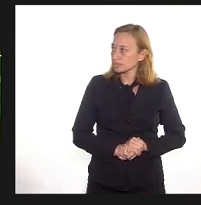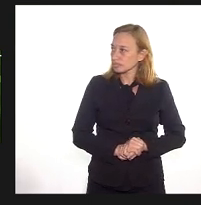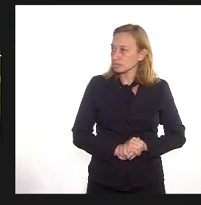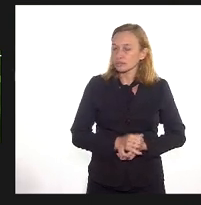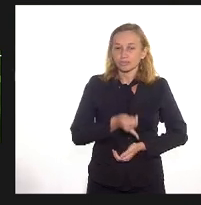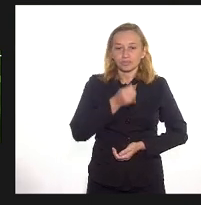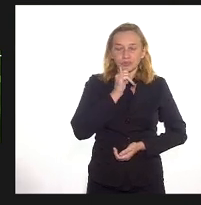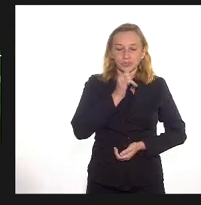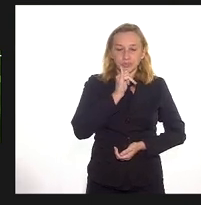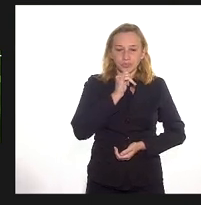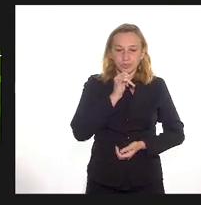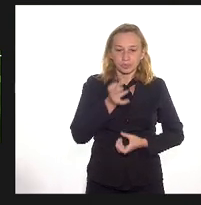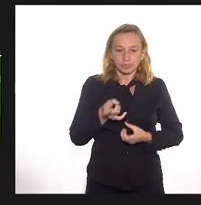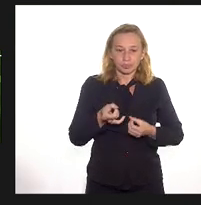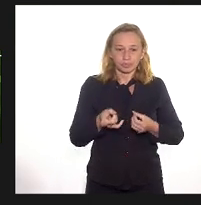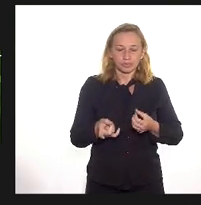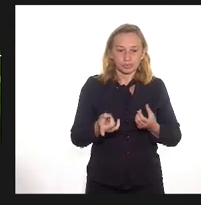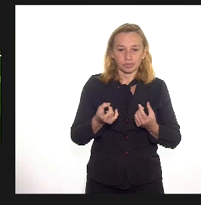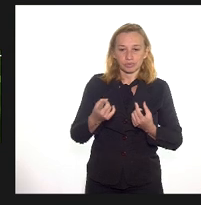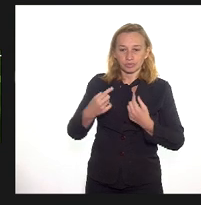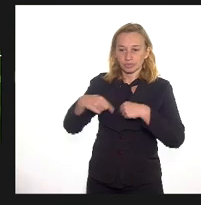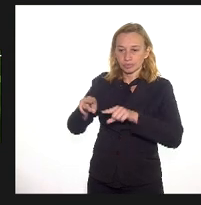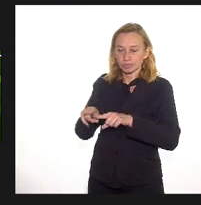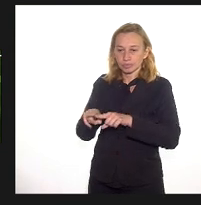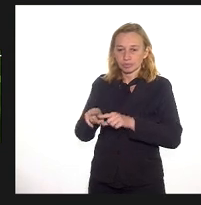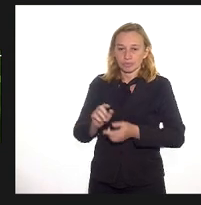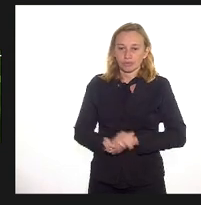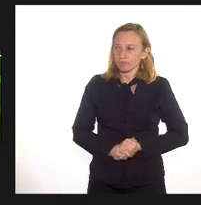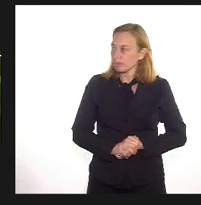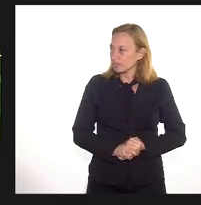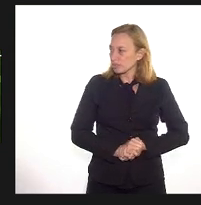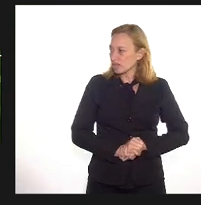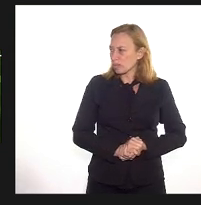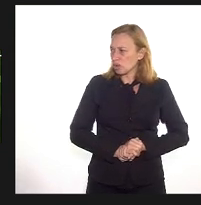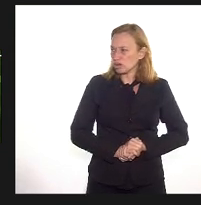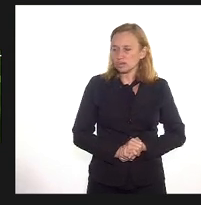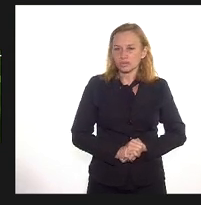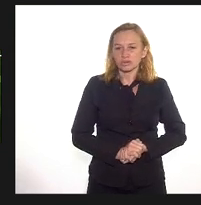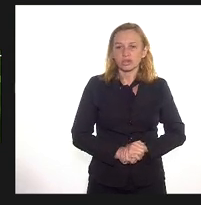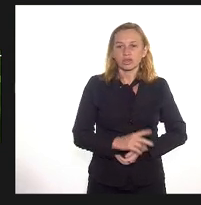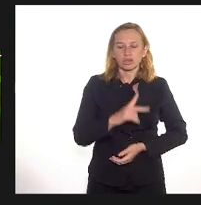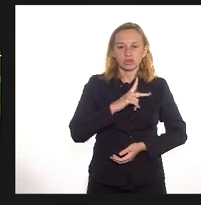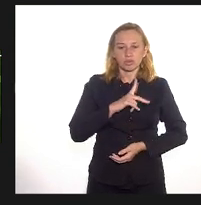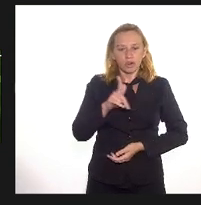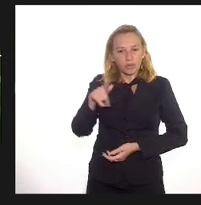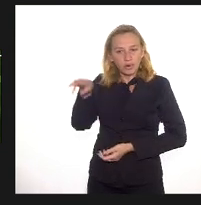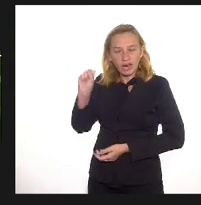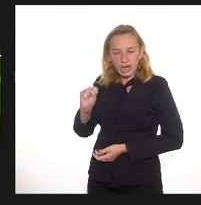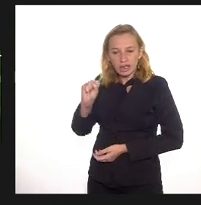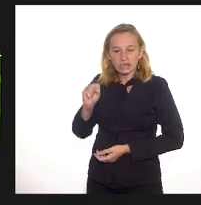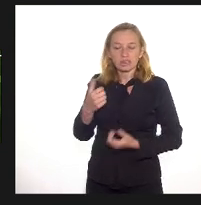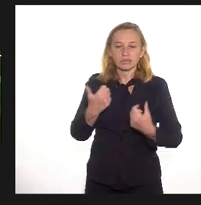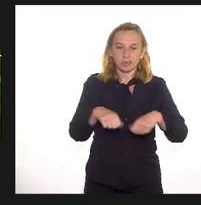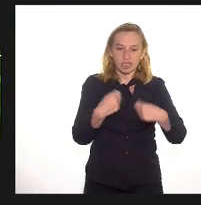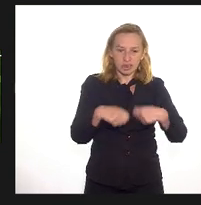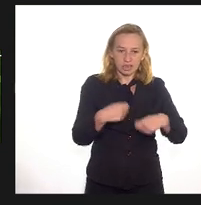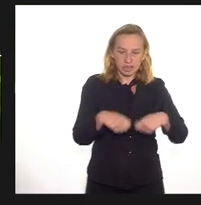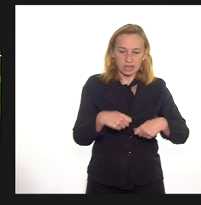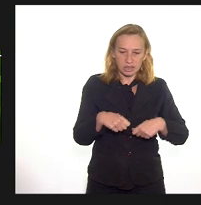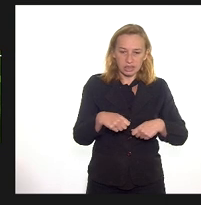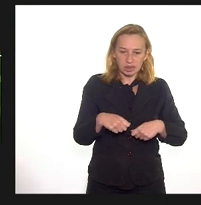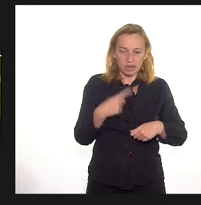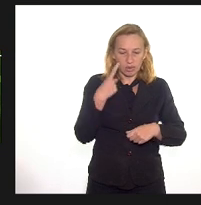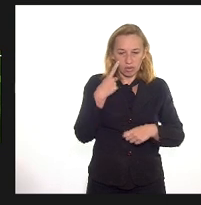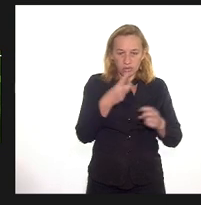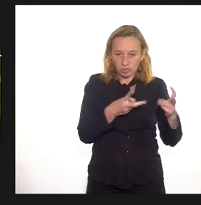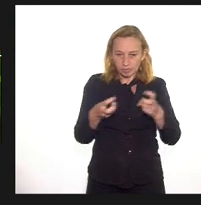Exemplo inverso seria uma parceira escoar o seu próprio gás, ela precisa remunerar as